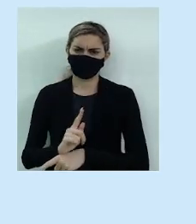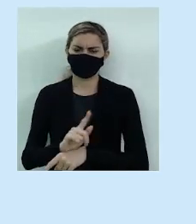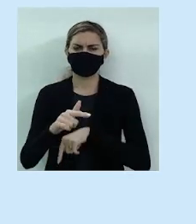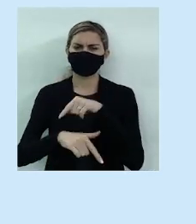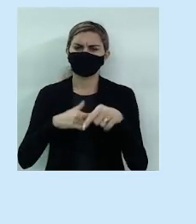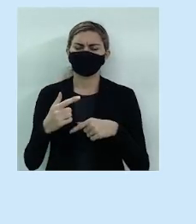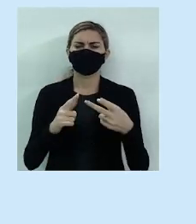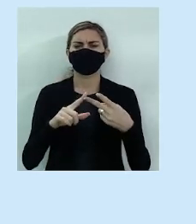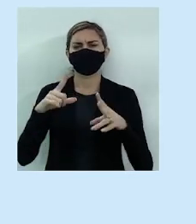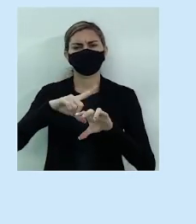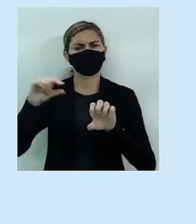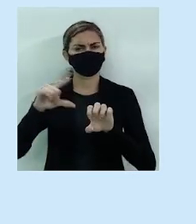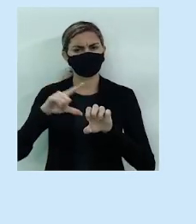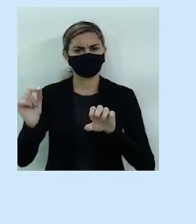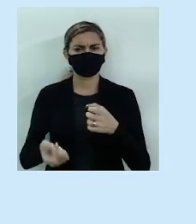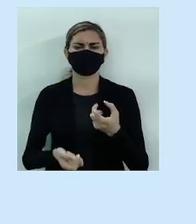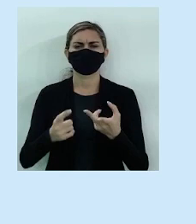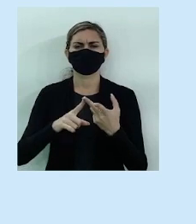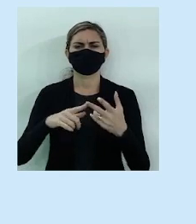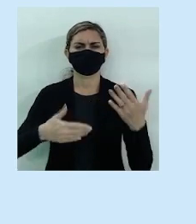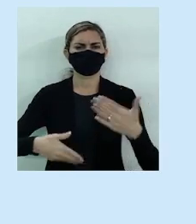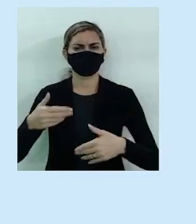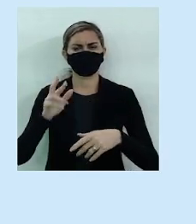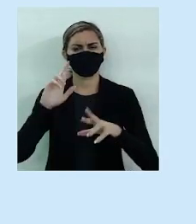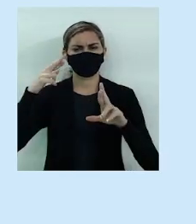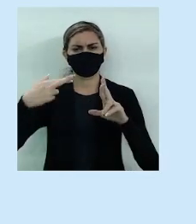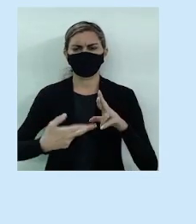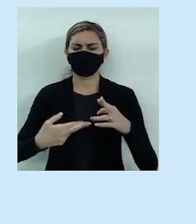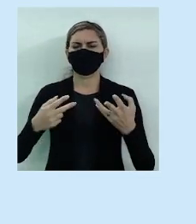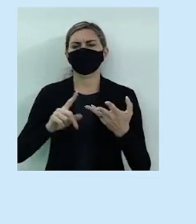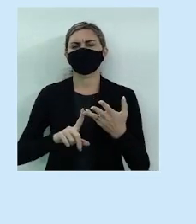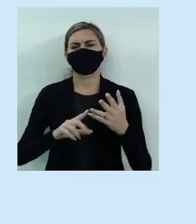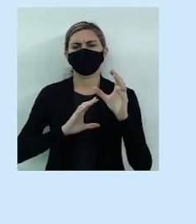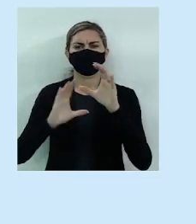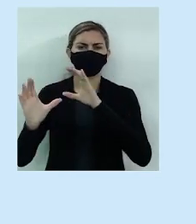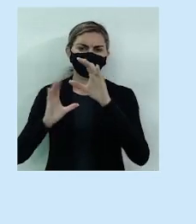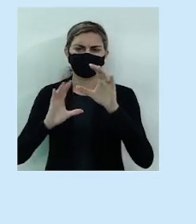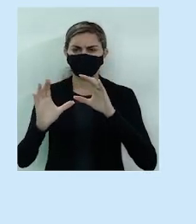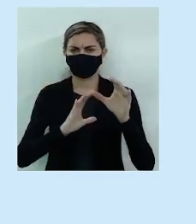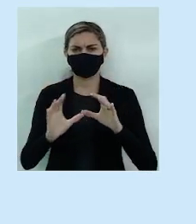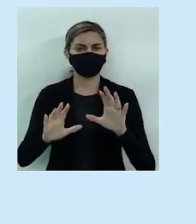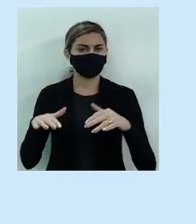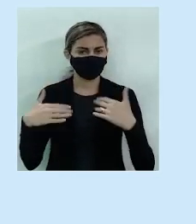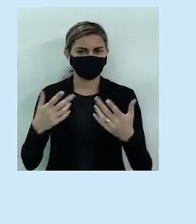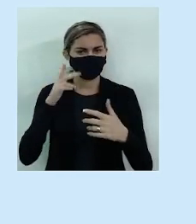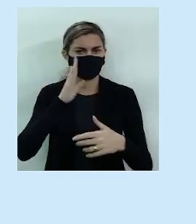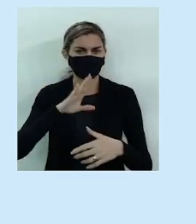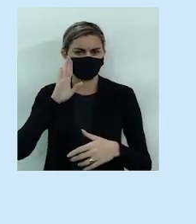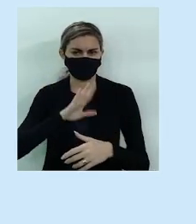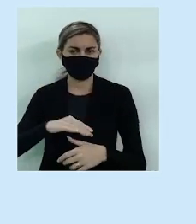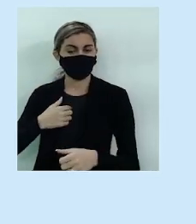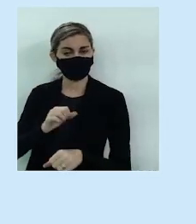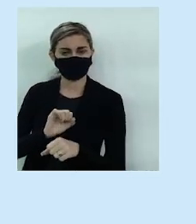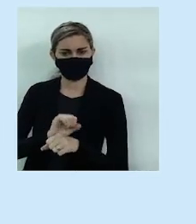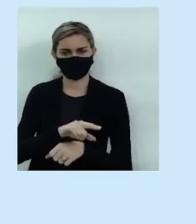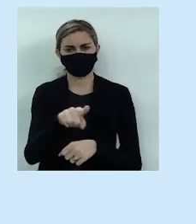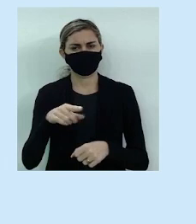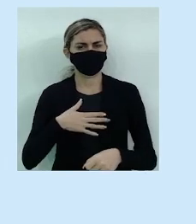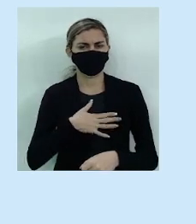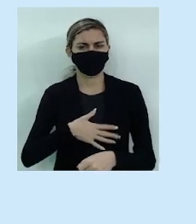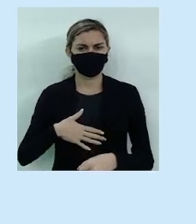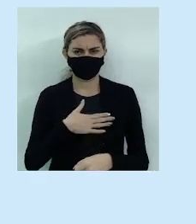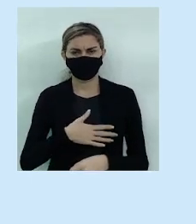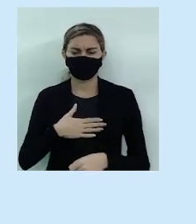carreira, de empreendedorismo, serviço de referência, comunicação, então vai ser bem legal, eu espero que vocês